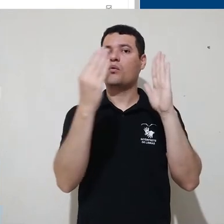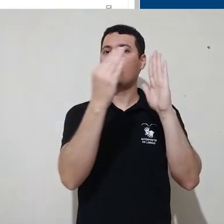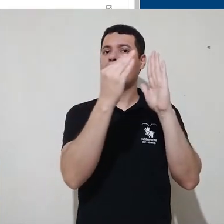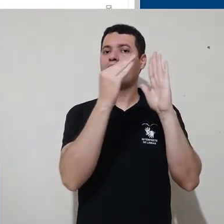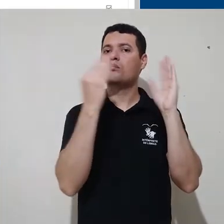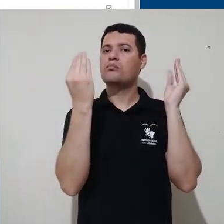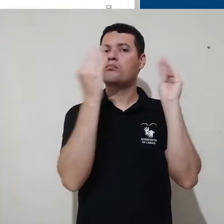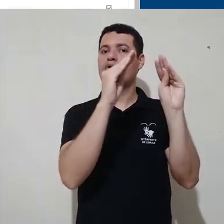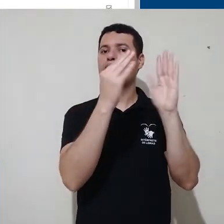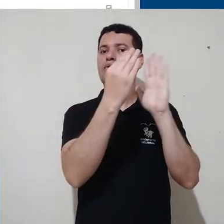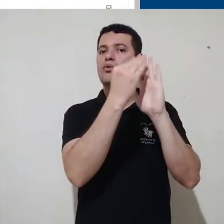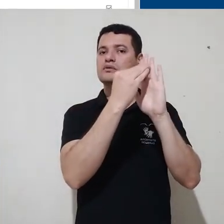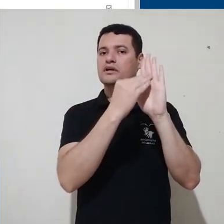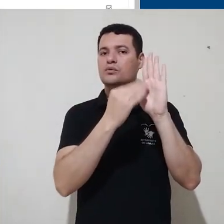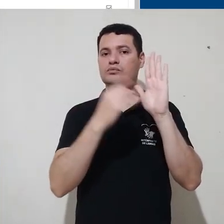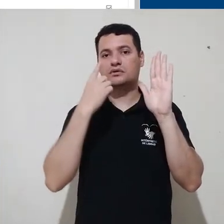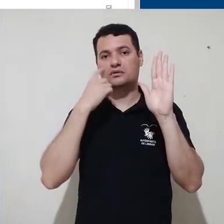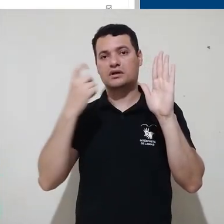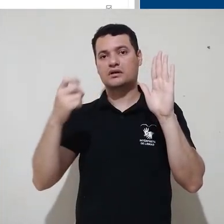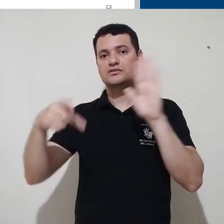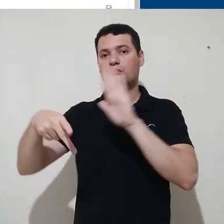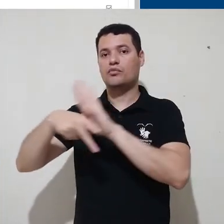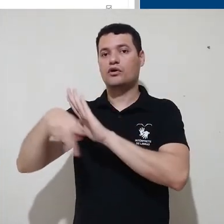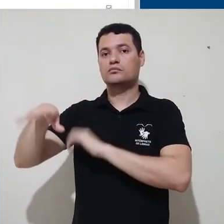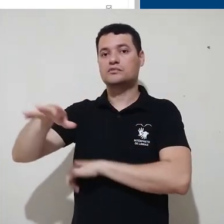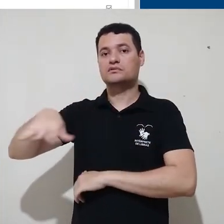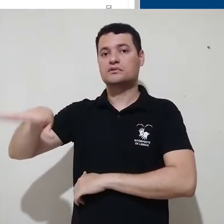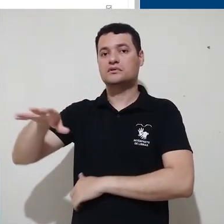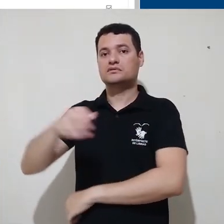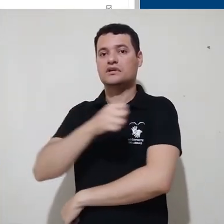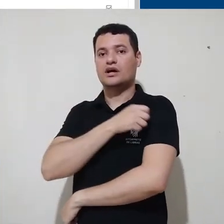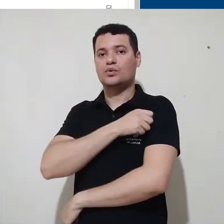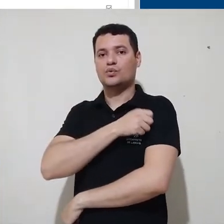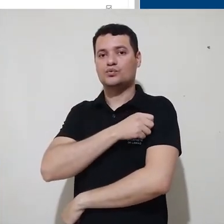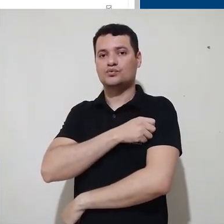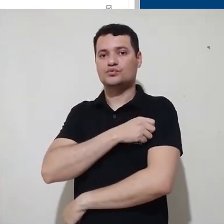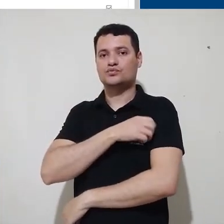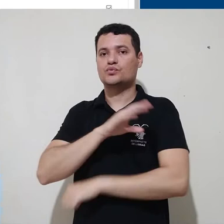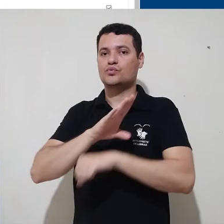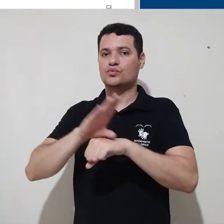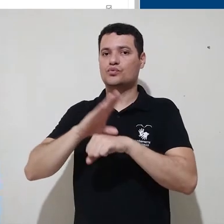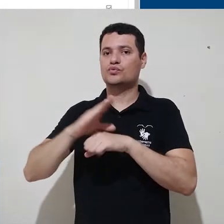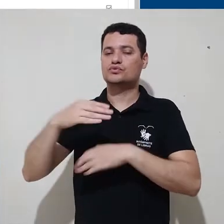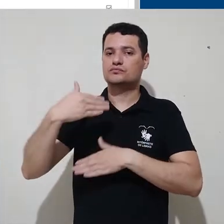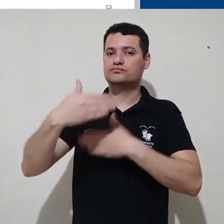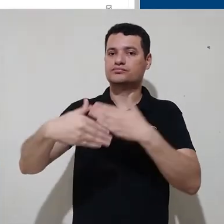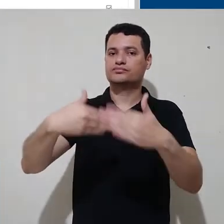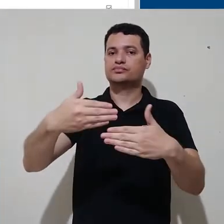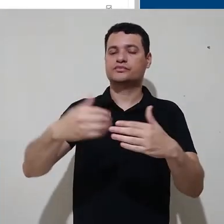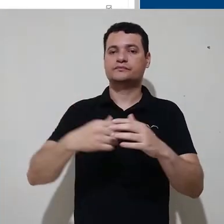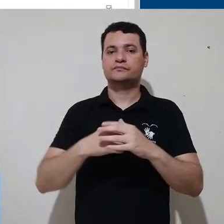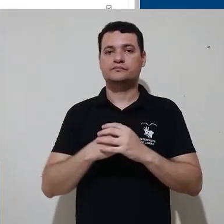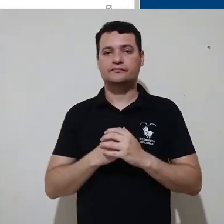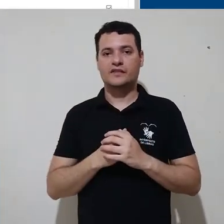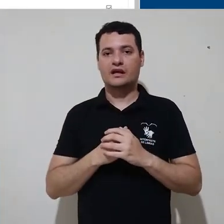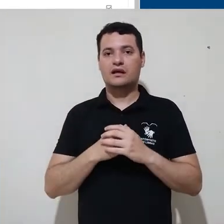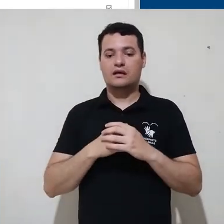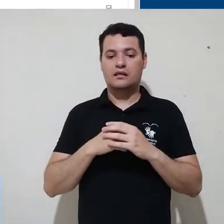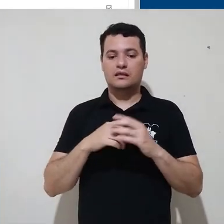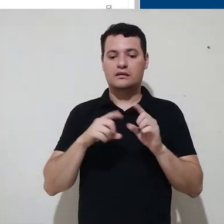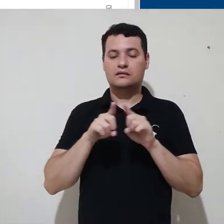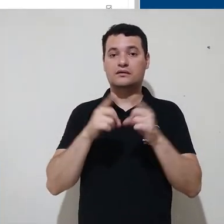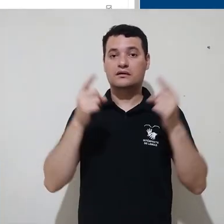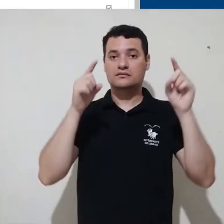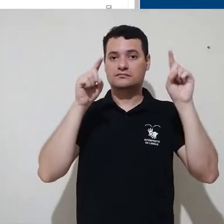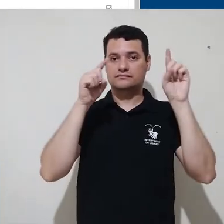inseridos conteúdos que serão de interesse dos alunos durante o decorrer de todo o curso. E o fórum